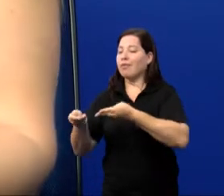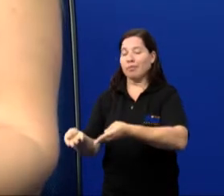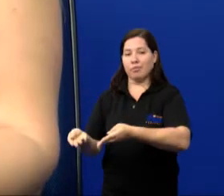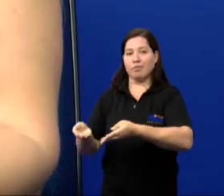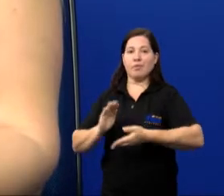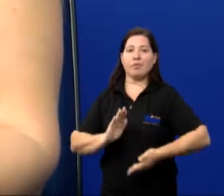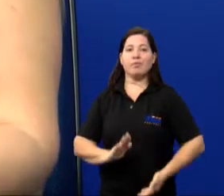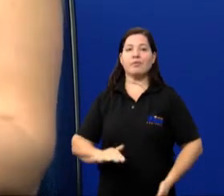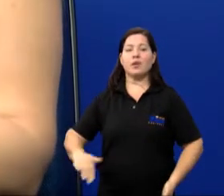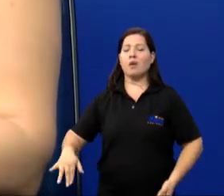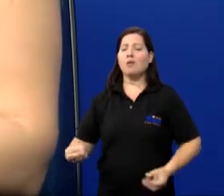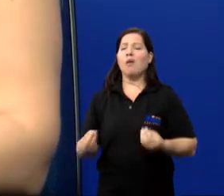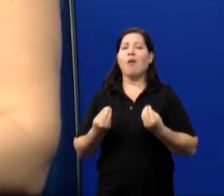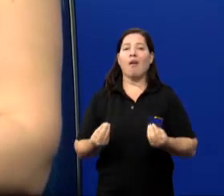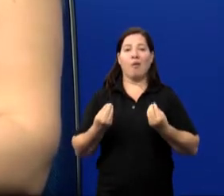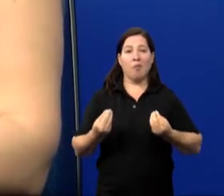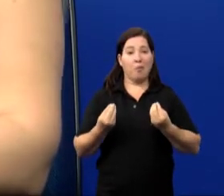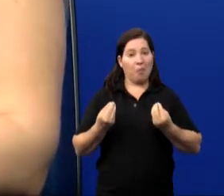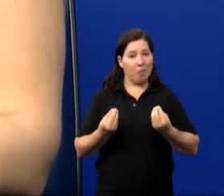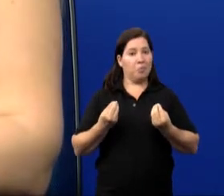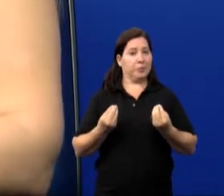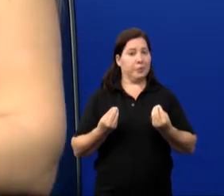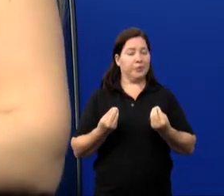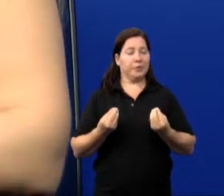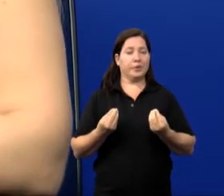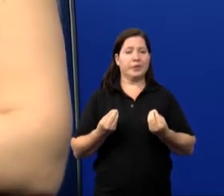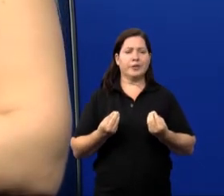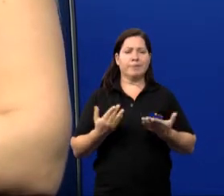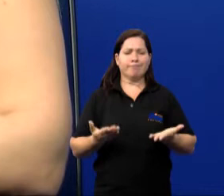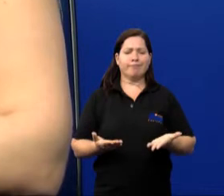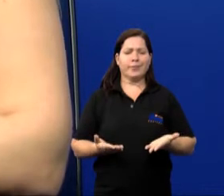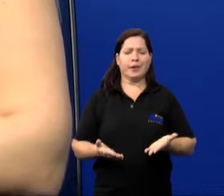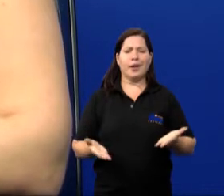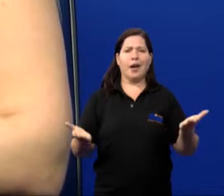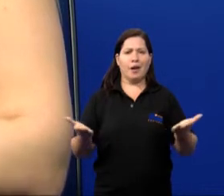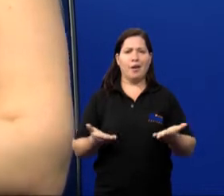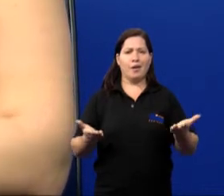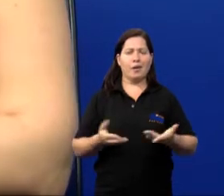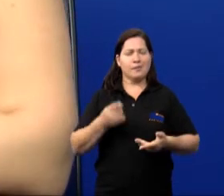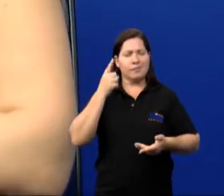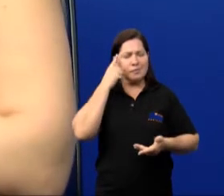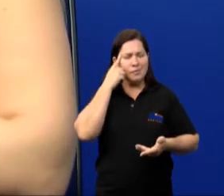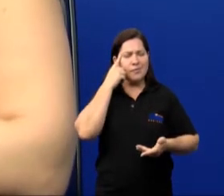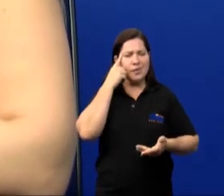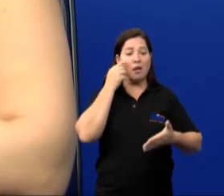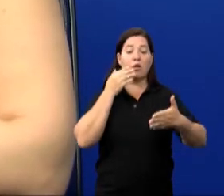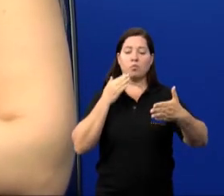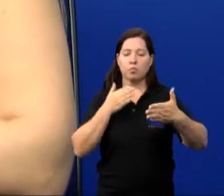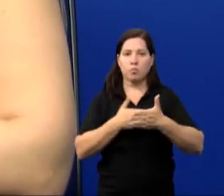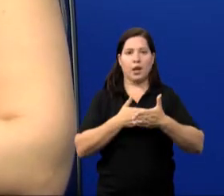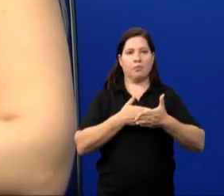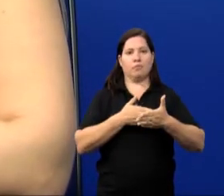que forma, e já nesse momento a gente ir colocando esses limites, né? Colocando desde muito cedo,